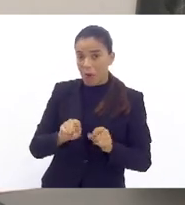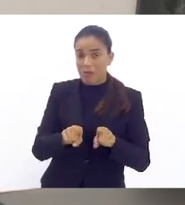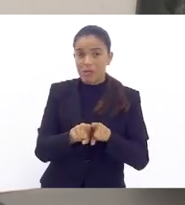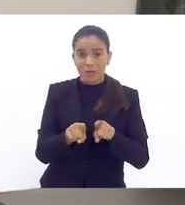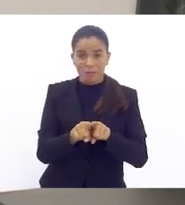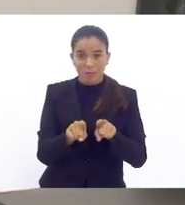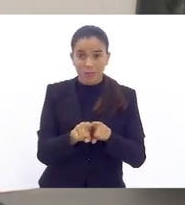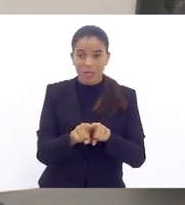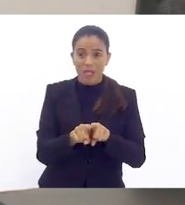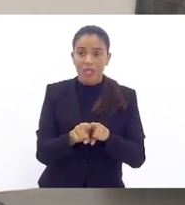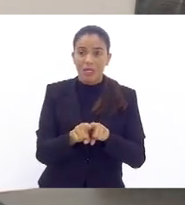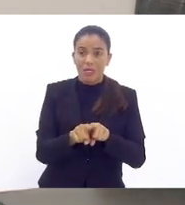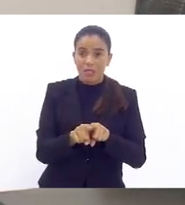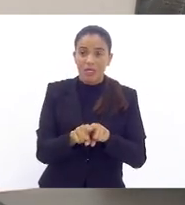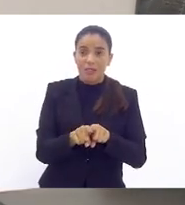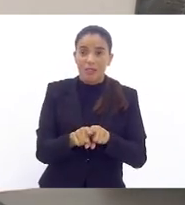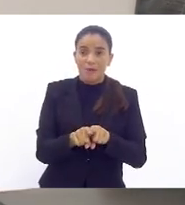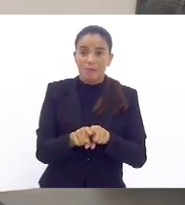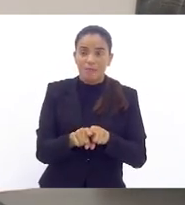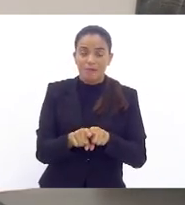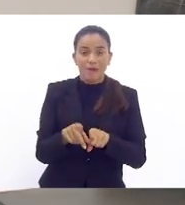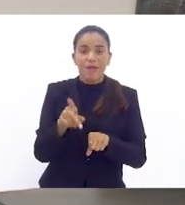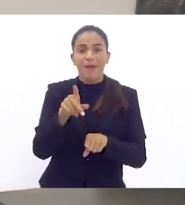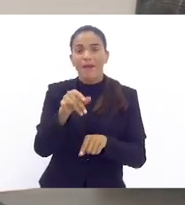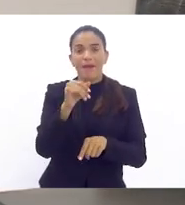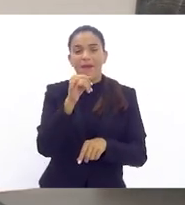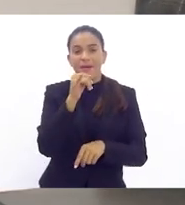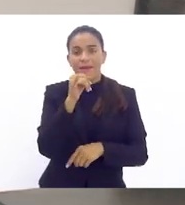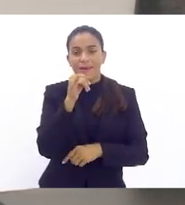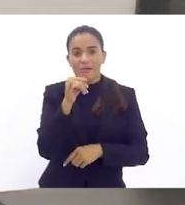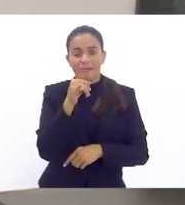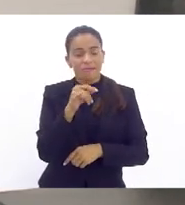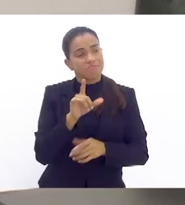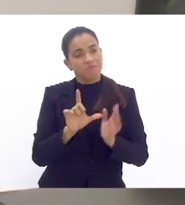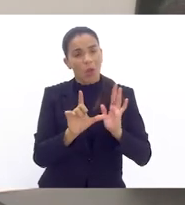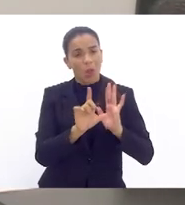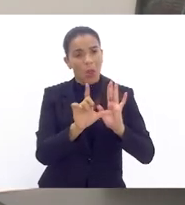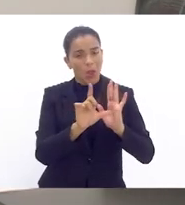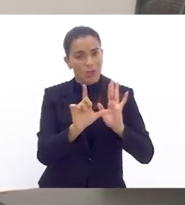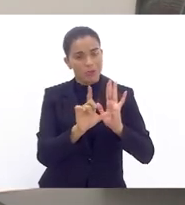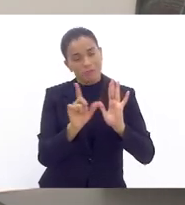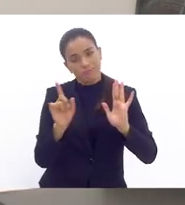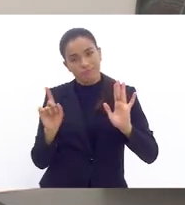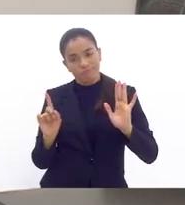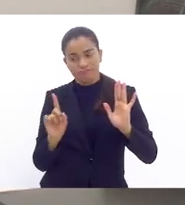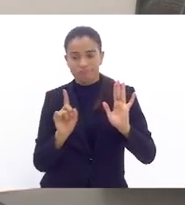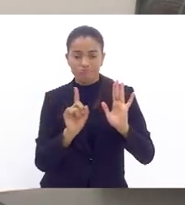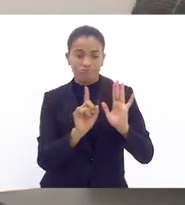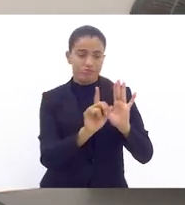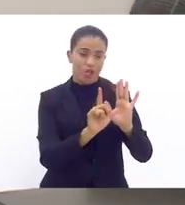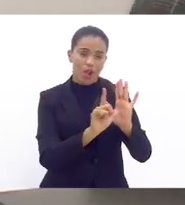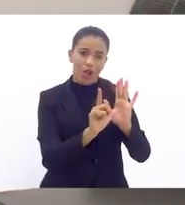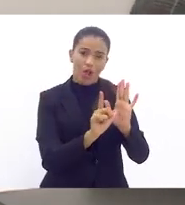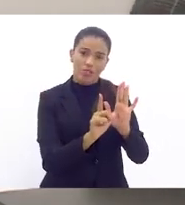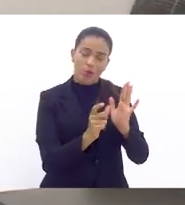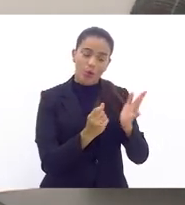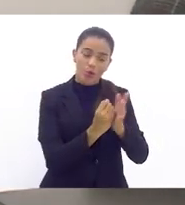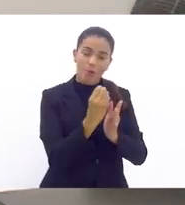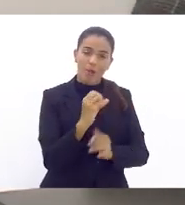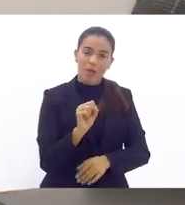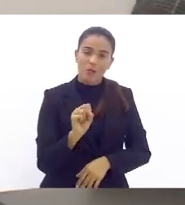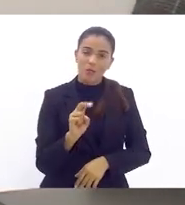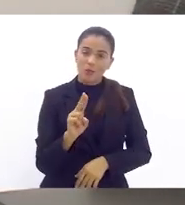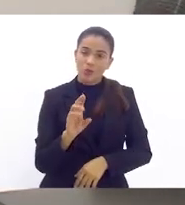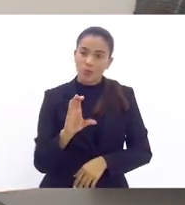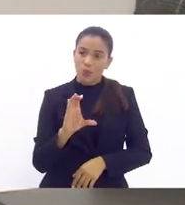aos sucos. Você vai numa loja, num comércio de suco, é